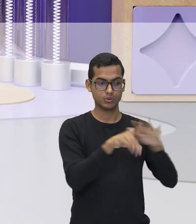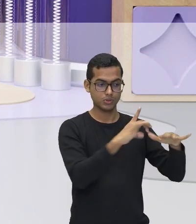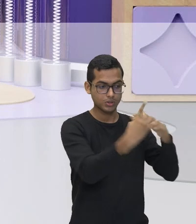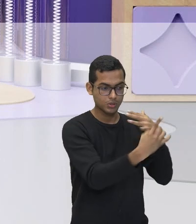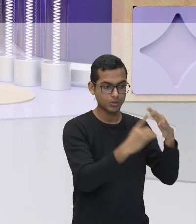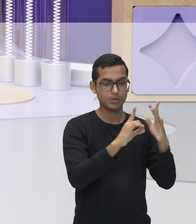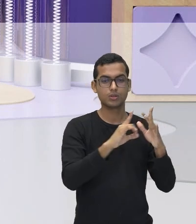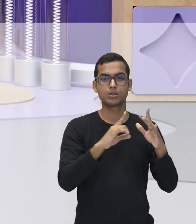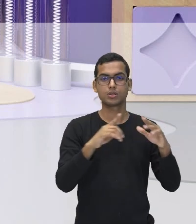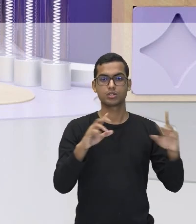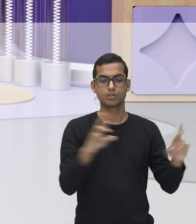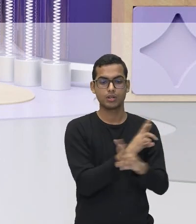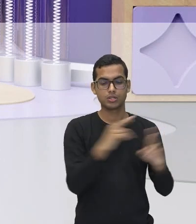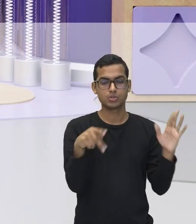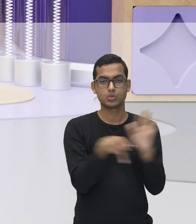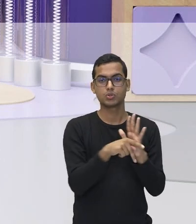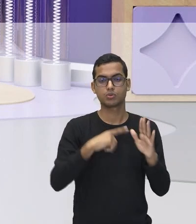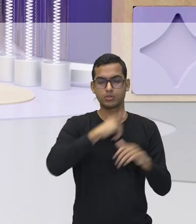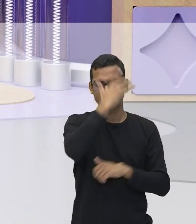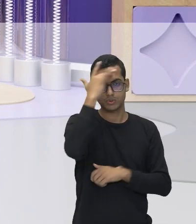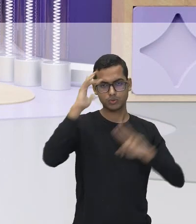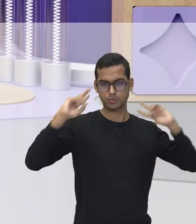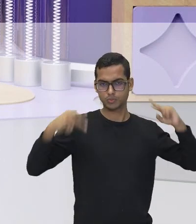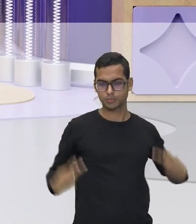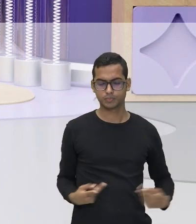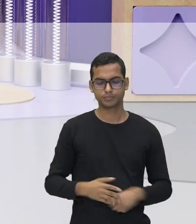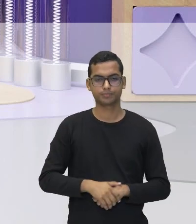mito? Os mitos de